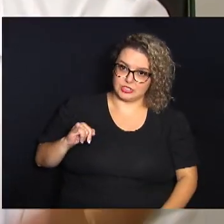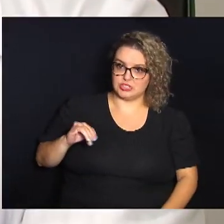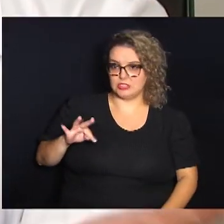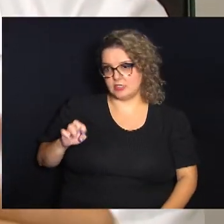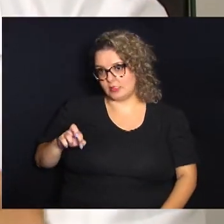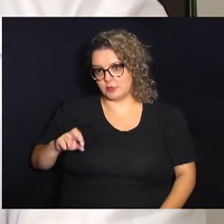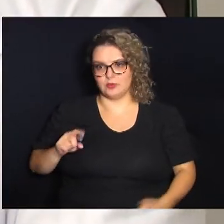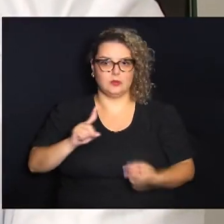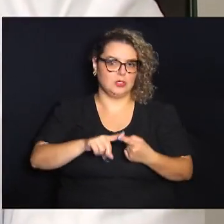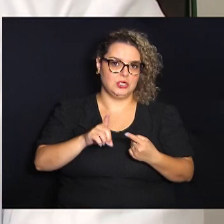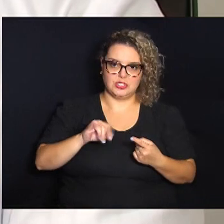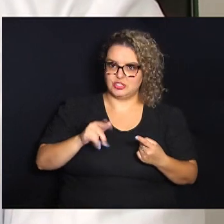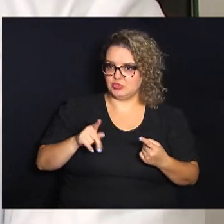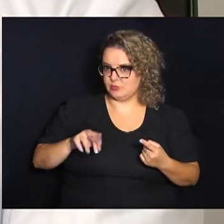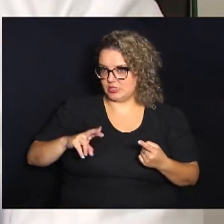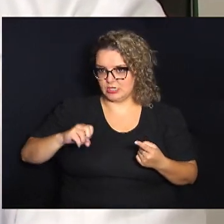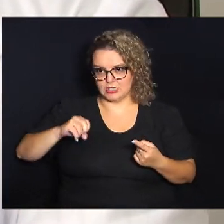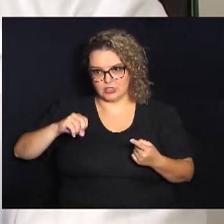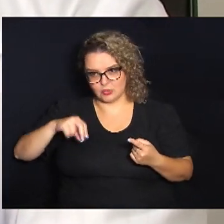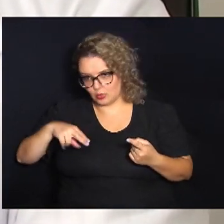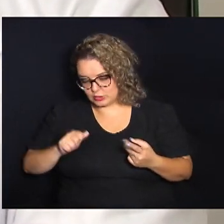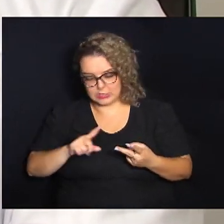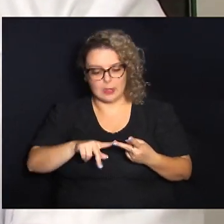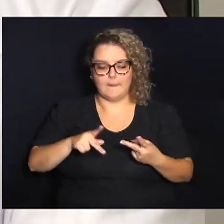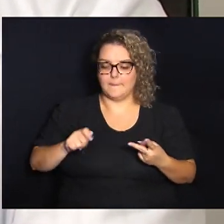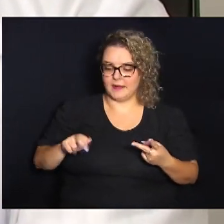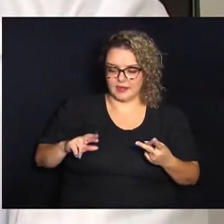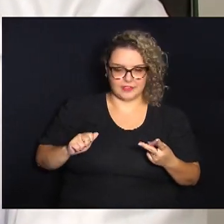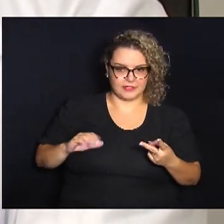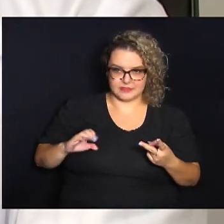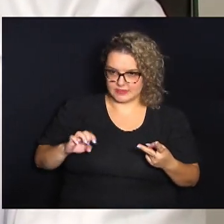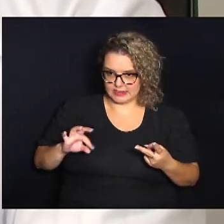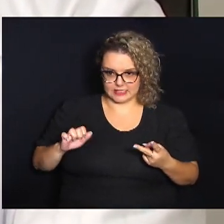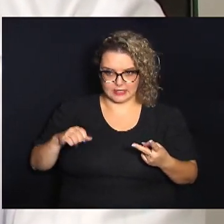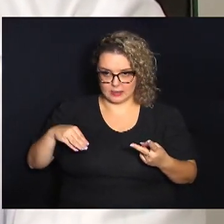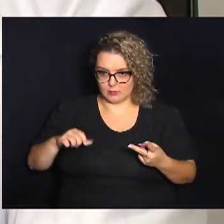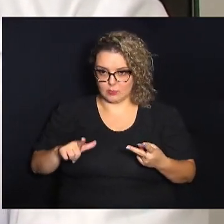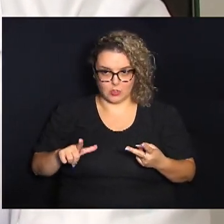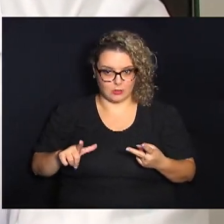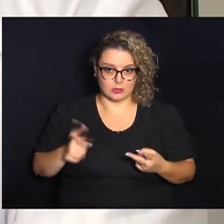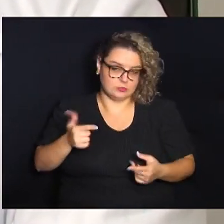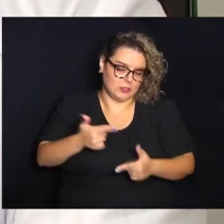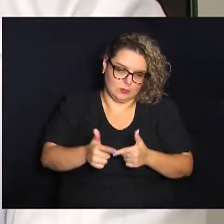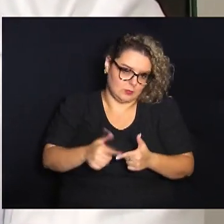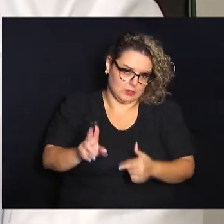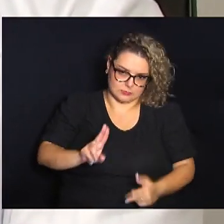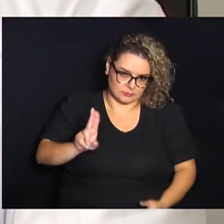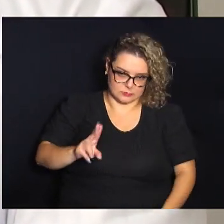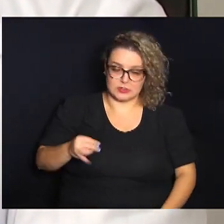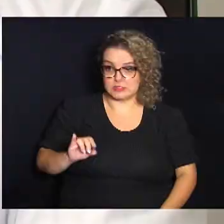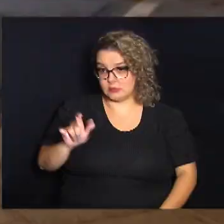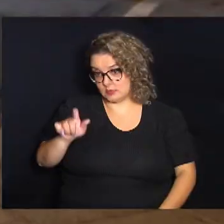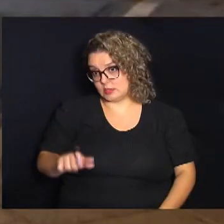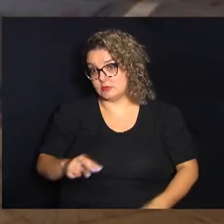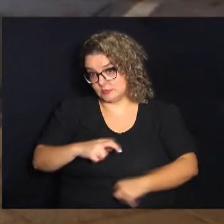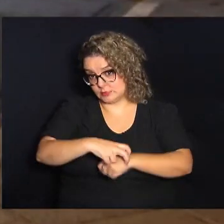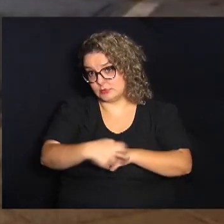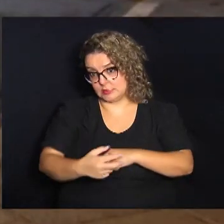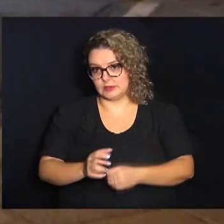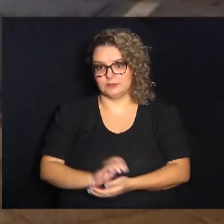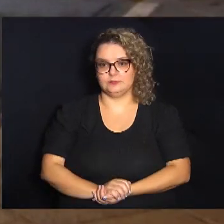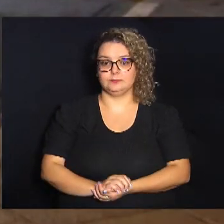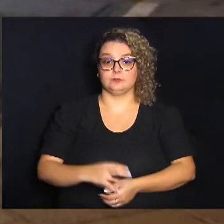usar, dipirona, paracetamol, né? São medicações que não tem problema usar, né, se a pessoa tiver com dengue. A